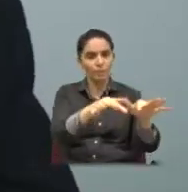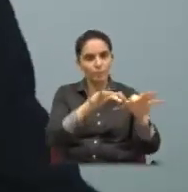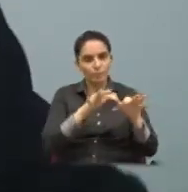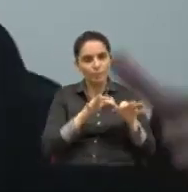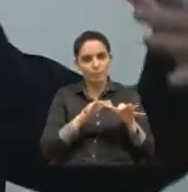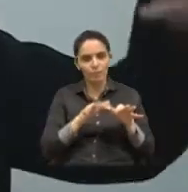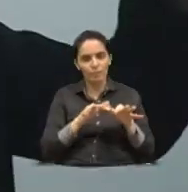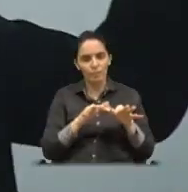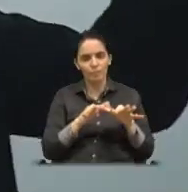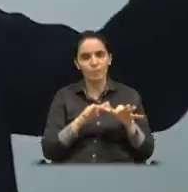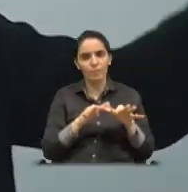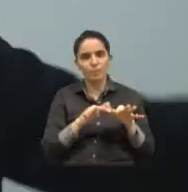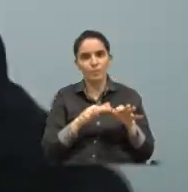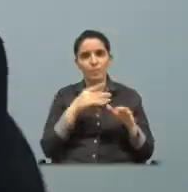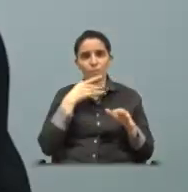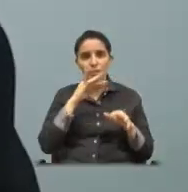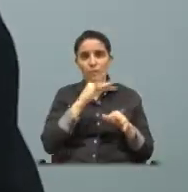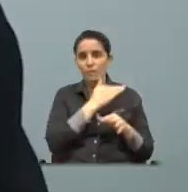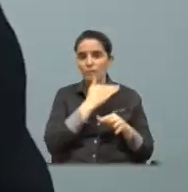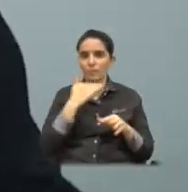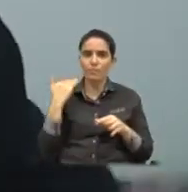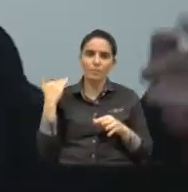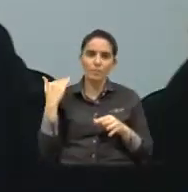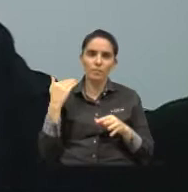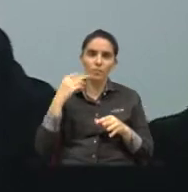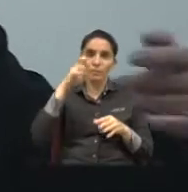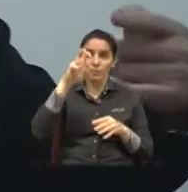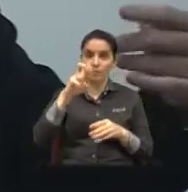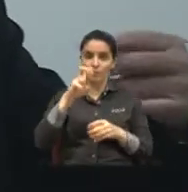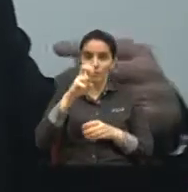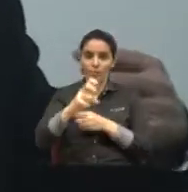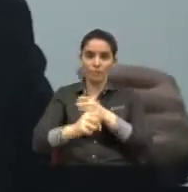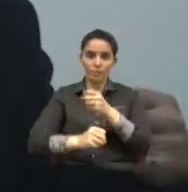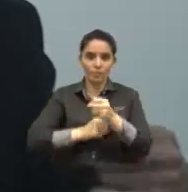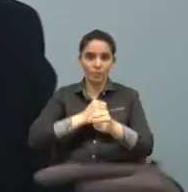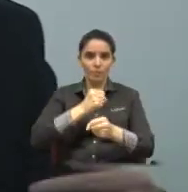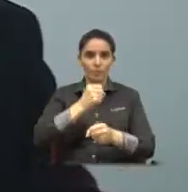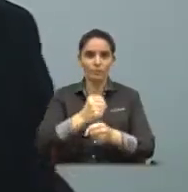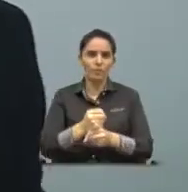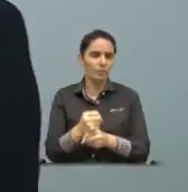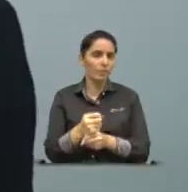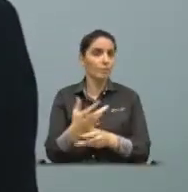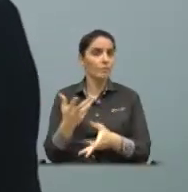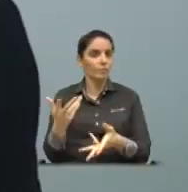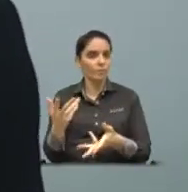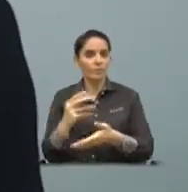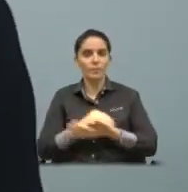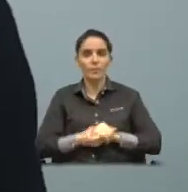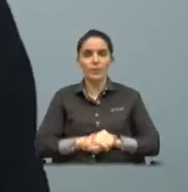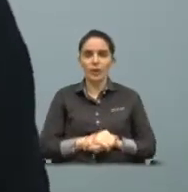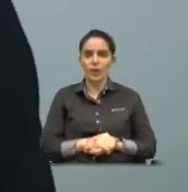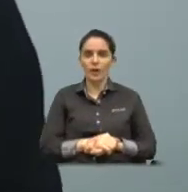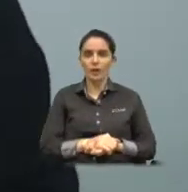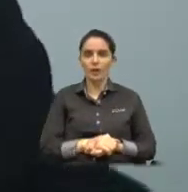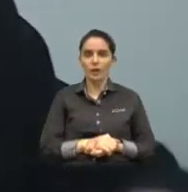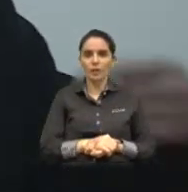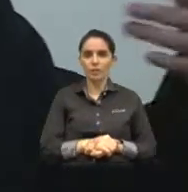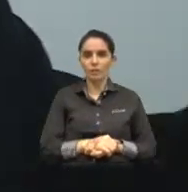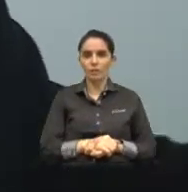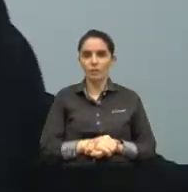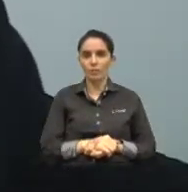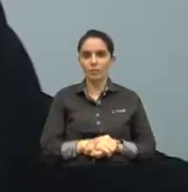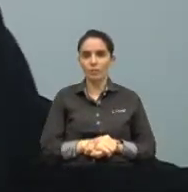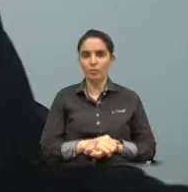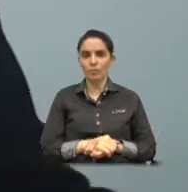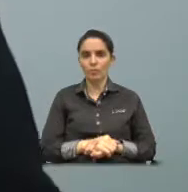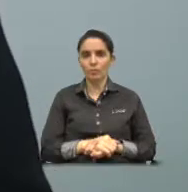aguentar, e depois de 5 anos, até ser reconhecido. Hoje parece que é meio automático, né? A pessoa, ela sobe de